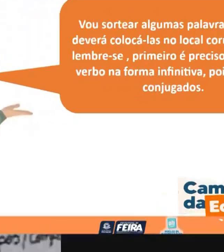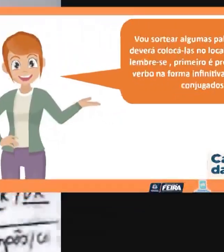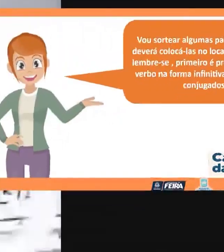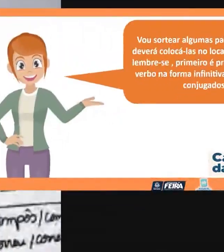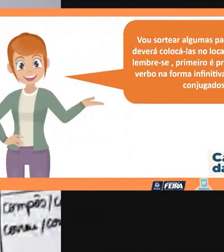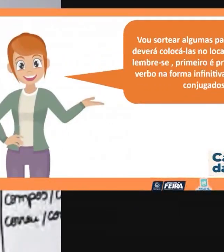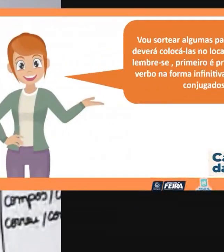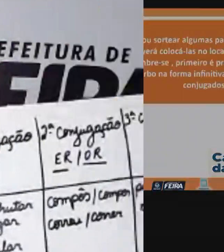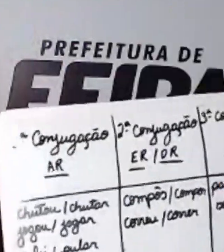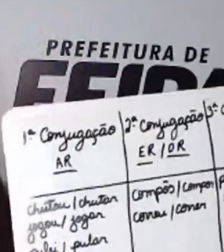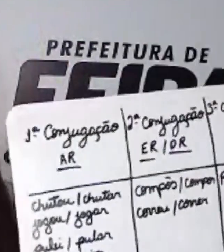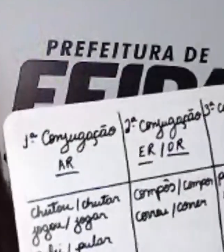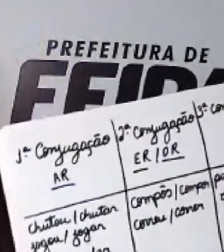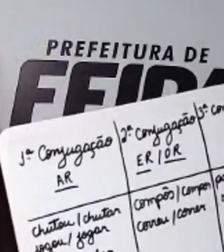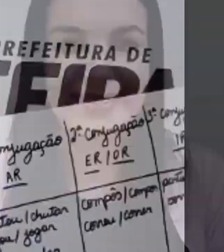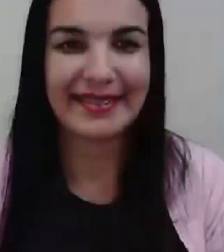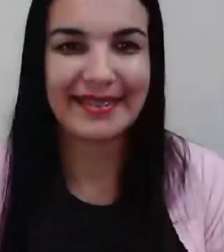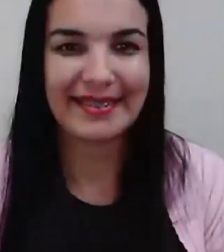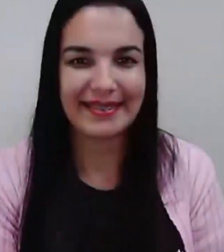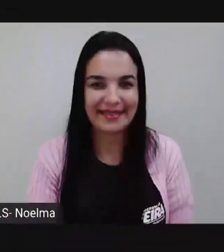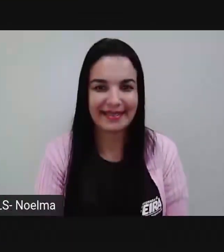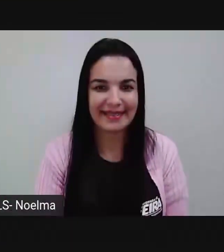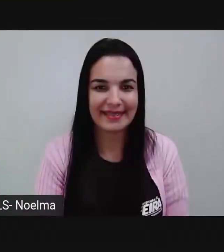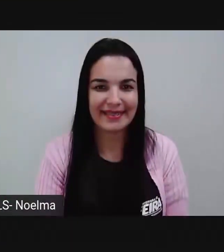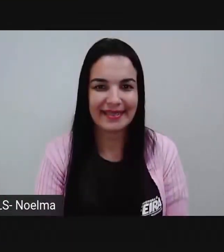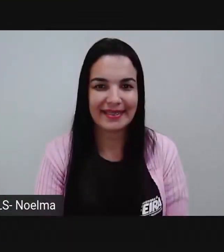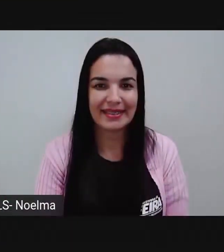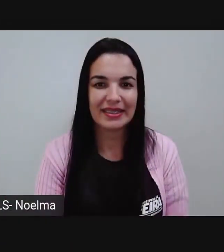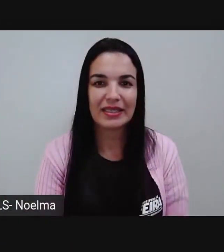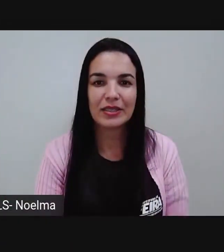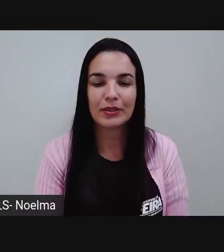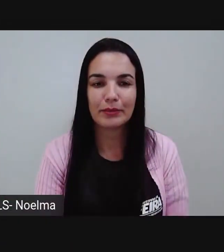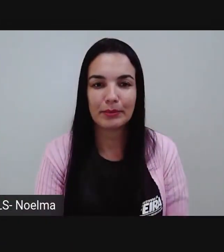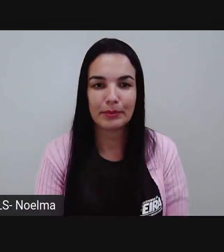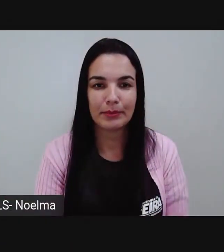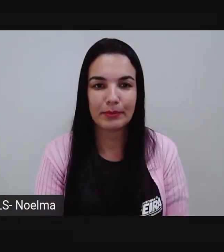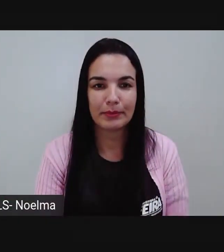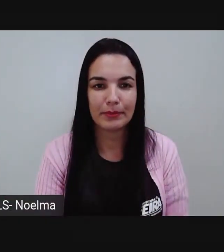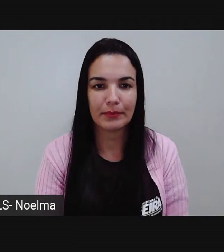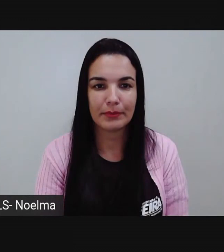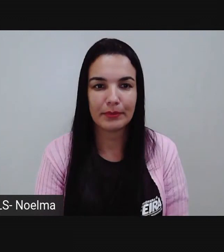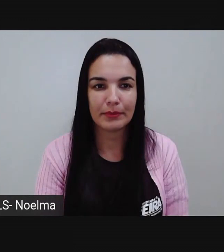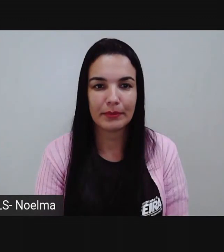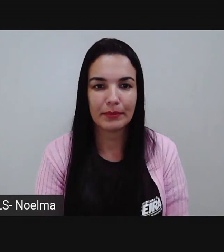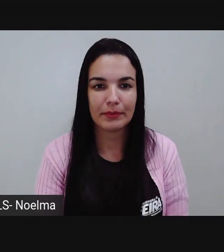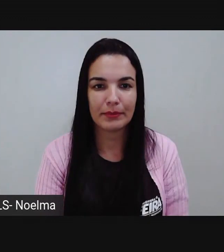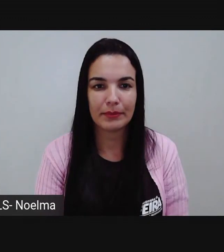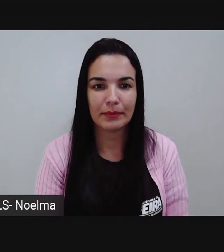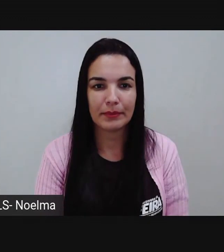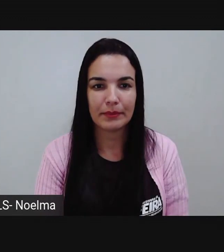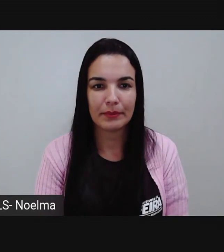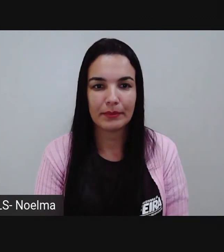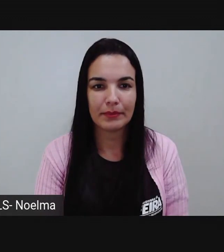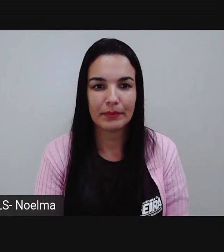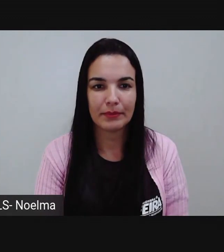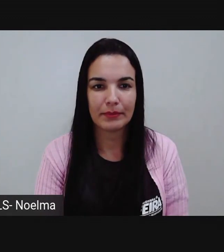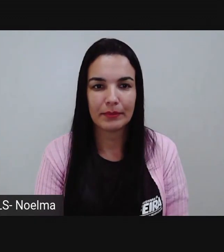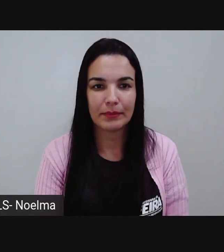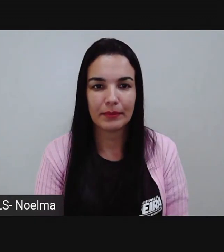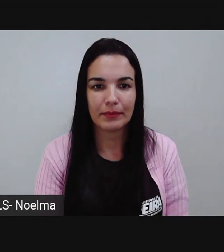para poder mostrar aqui a tabela para vocês, certo? Deixa eu ver como ficará melhor aqui.